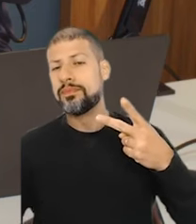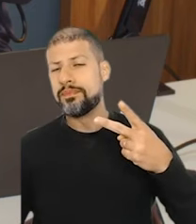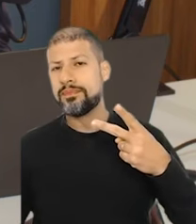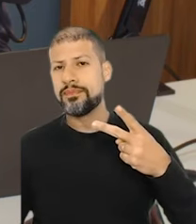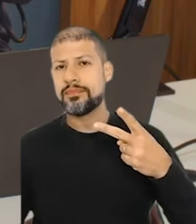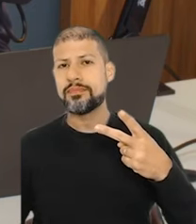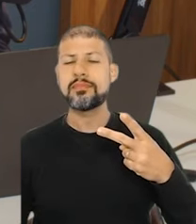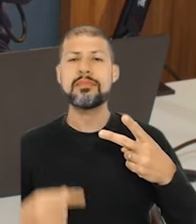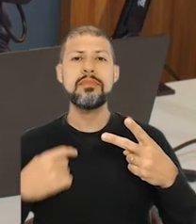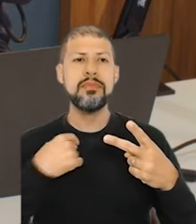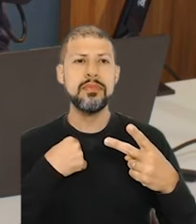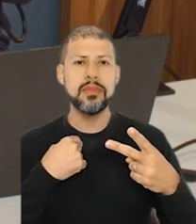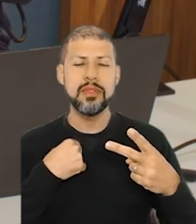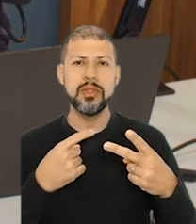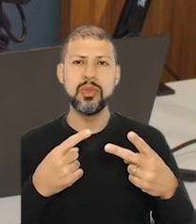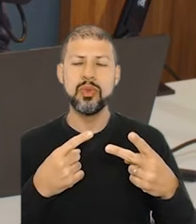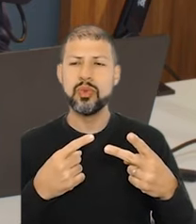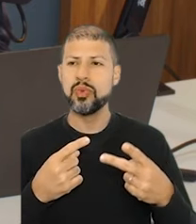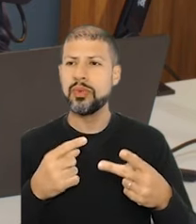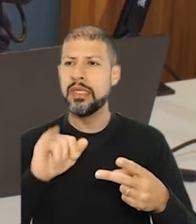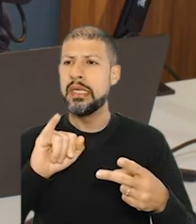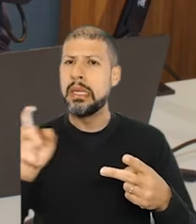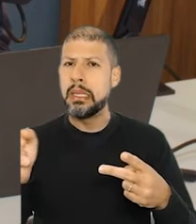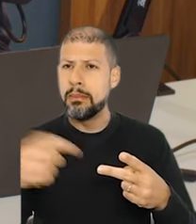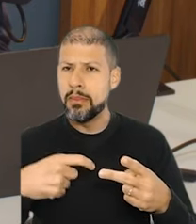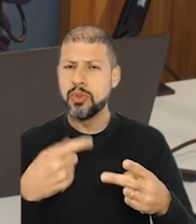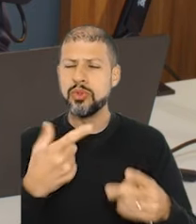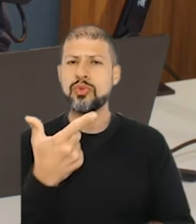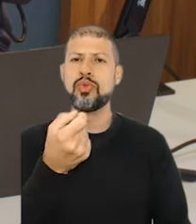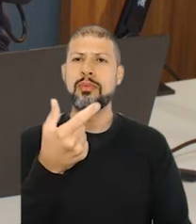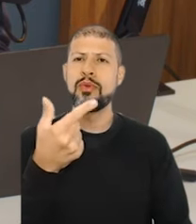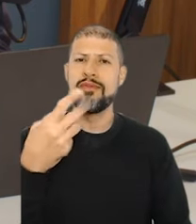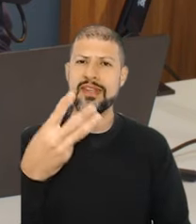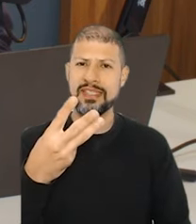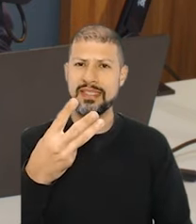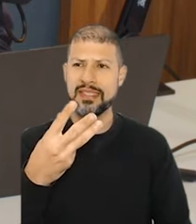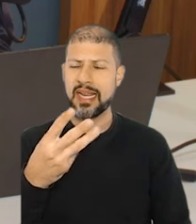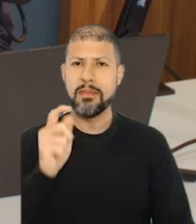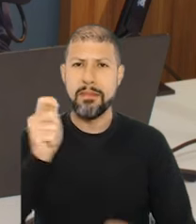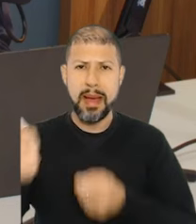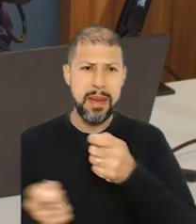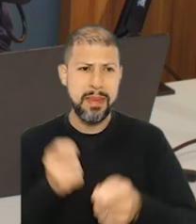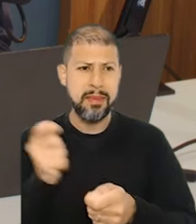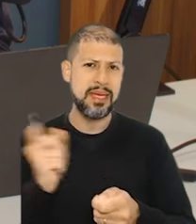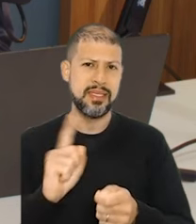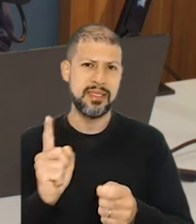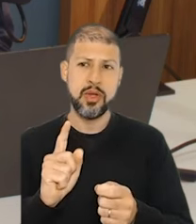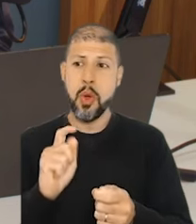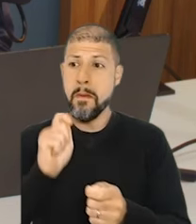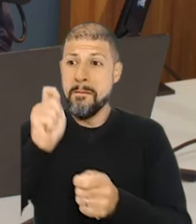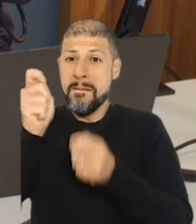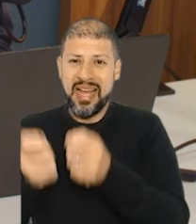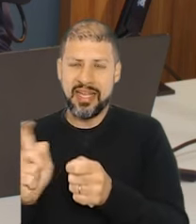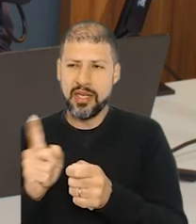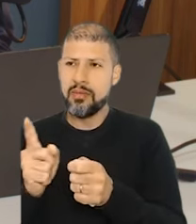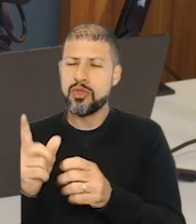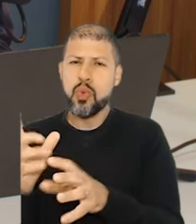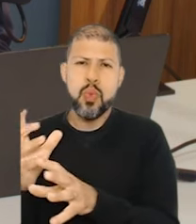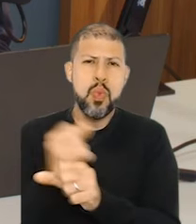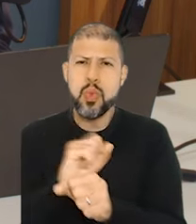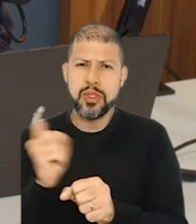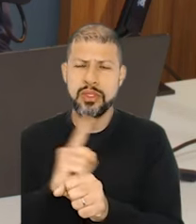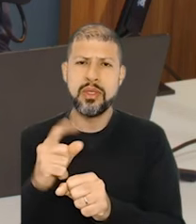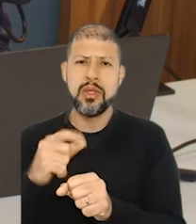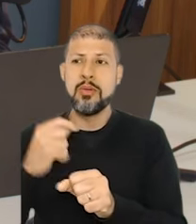apurei ou não recolhi os impostos 2023 mas não precisa nem se preocupar com o pagamento em si mas eu não apurei eu preciso fazer o